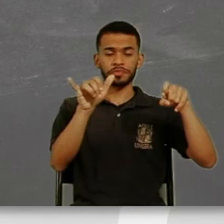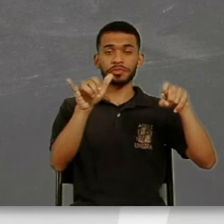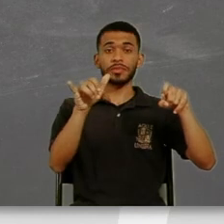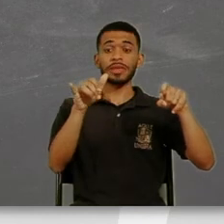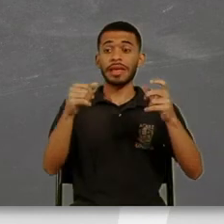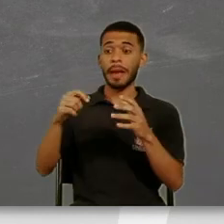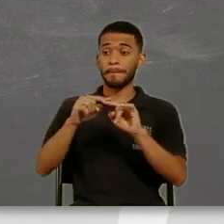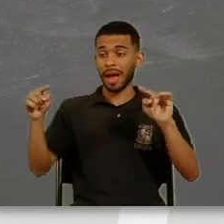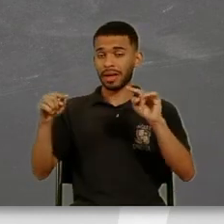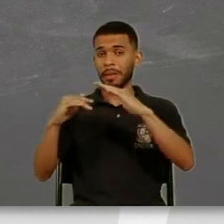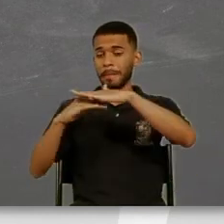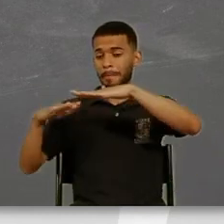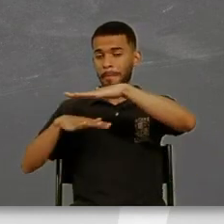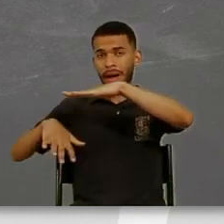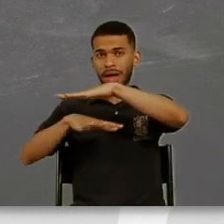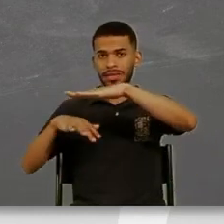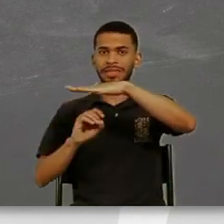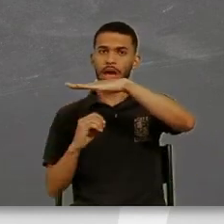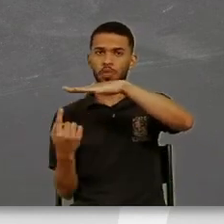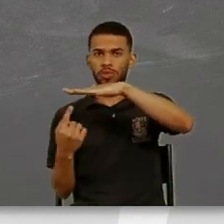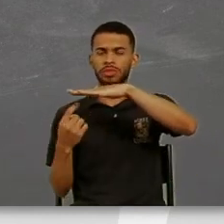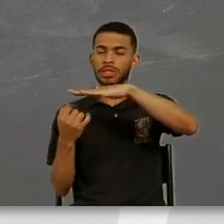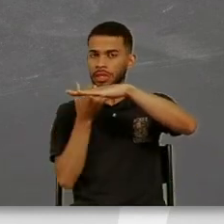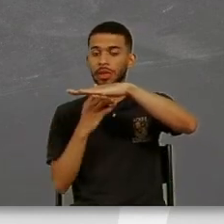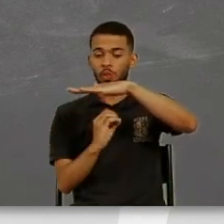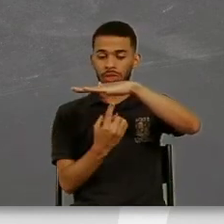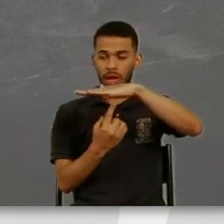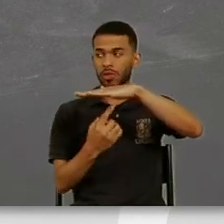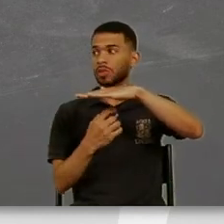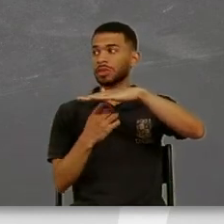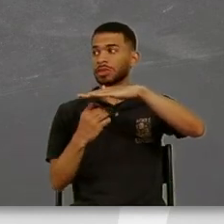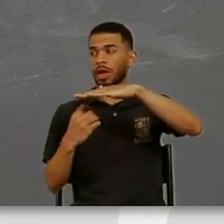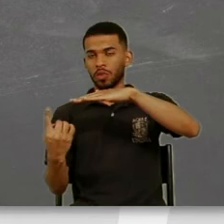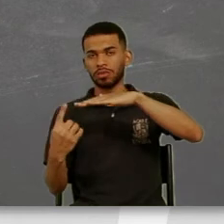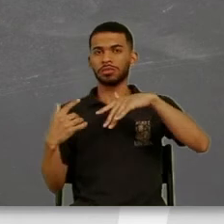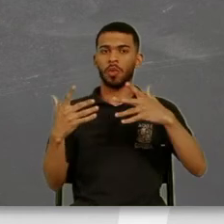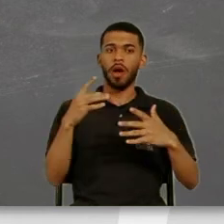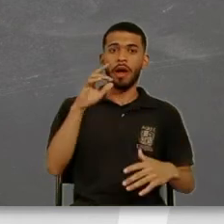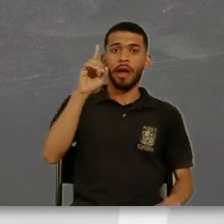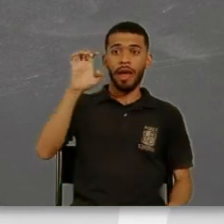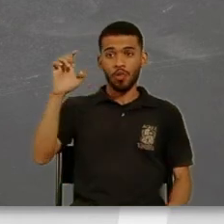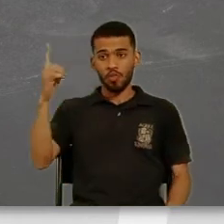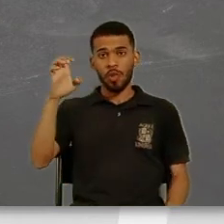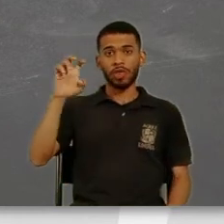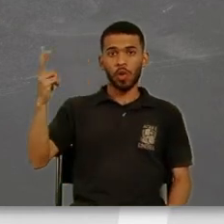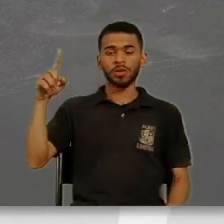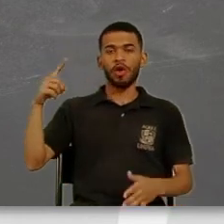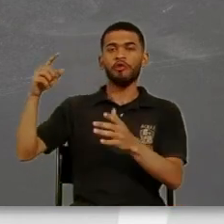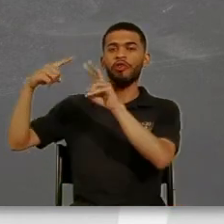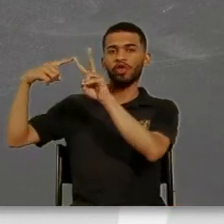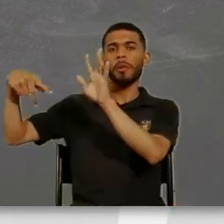R2 vai ser 0 e 1, no caso 1 e 0 e 0 e 1. Então, E1 e E2 são os vetores da base canônica